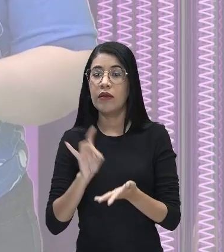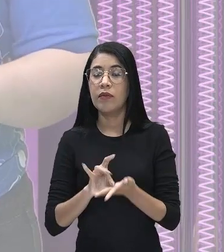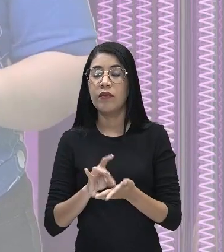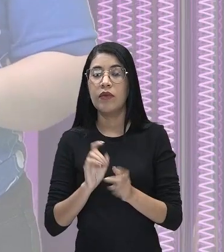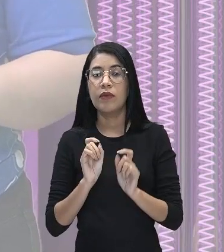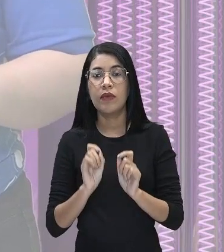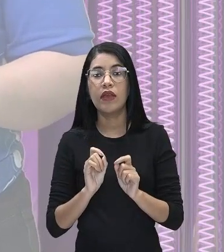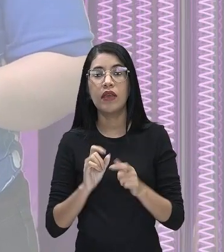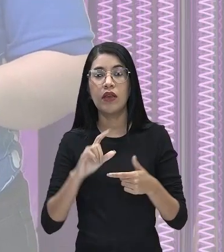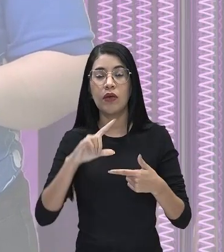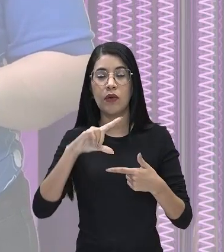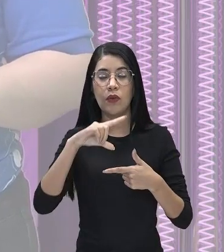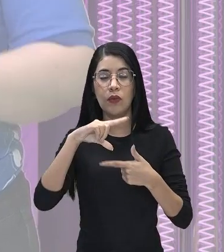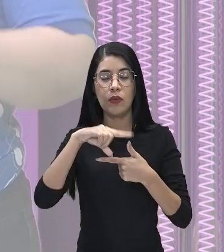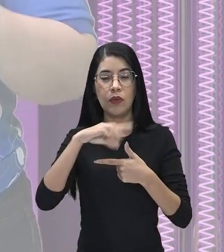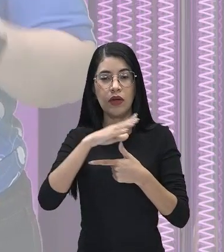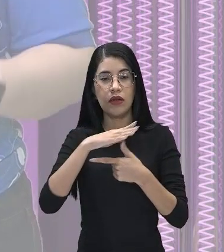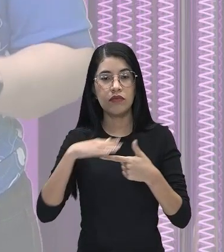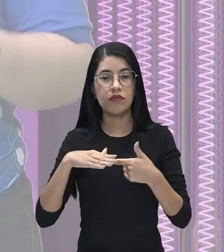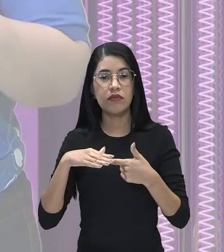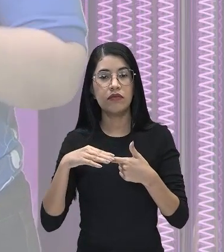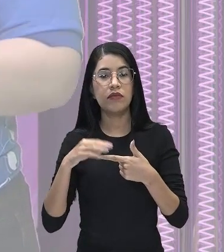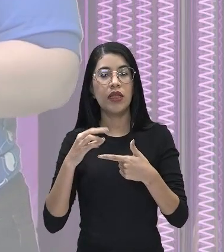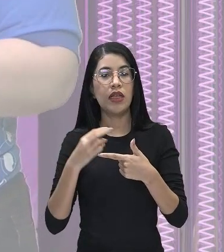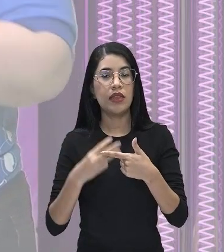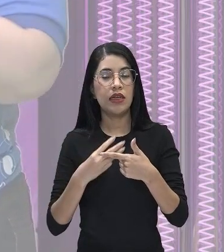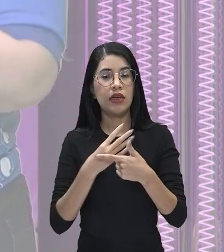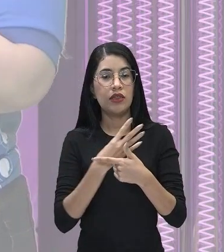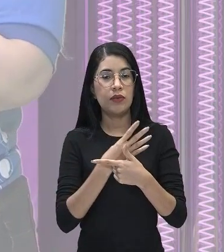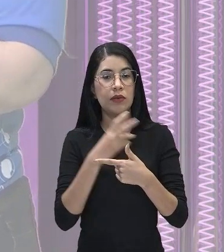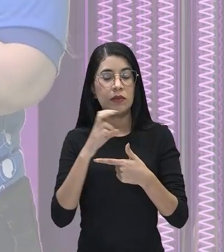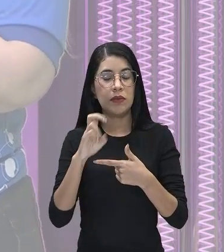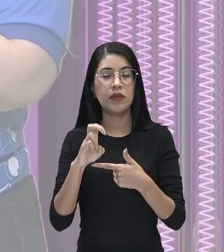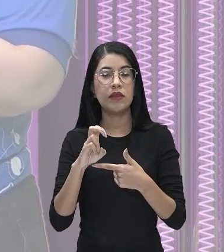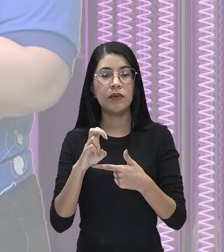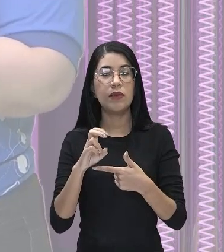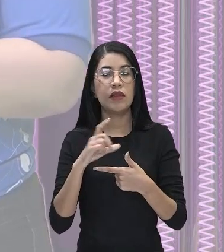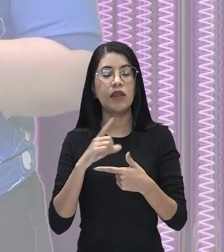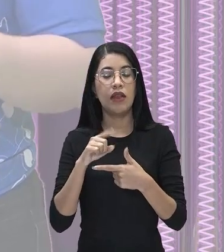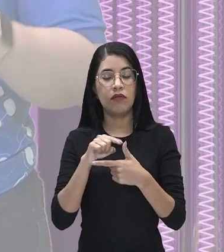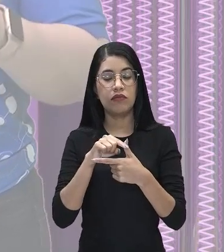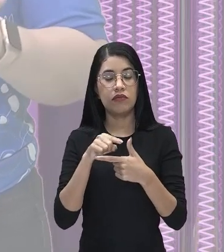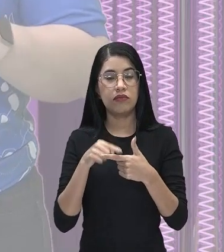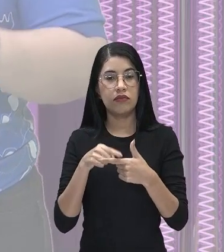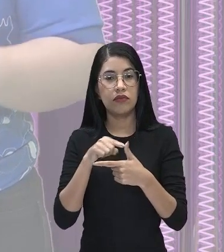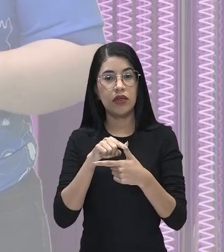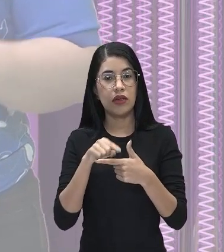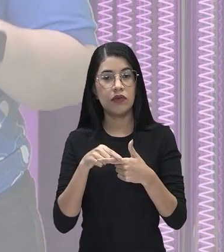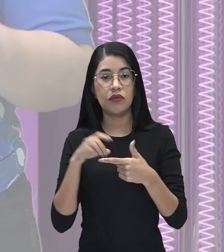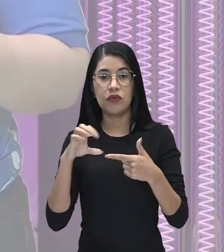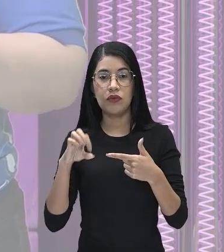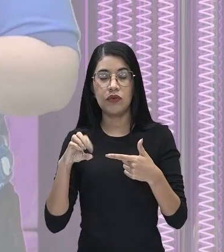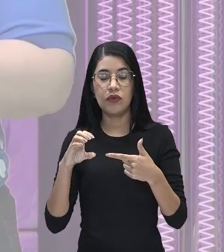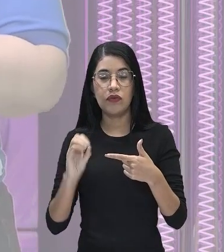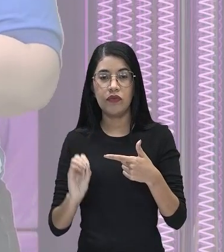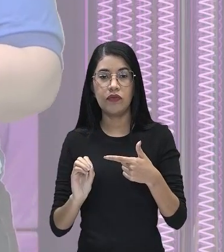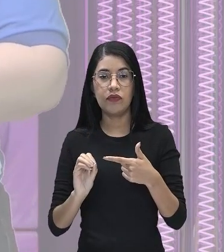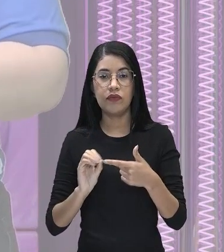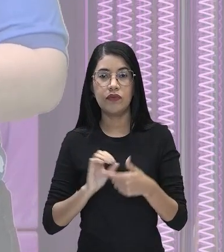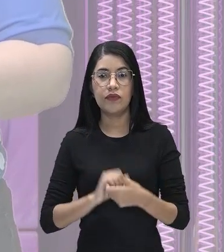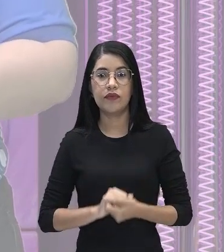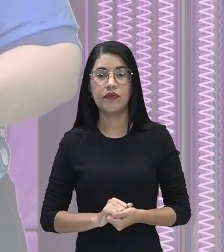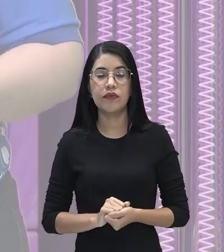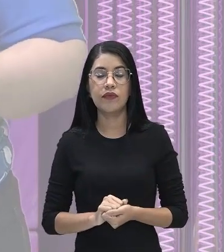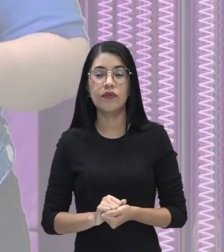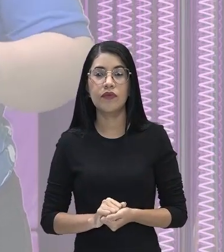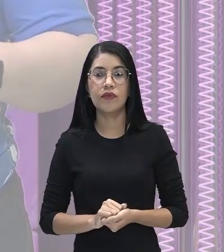triângulo, né, o triângulo 3, 4 e 5, é um triângulo que possui um ângulo reto, né? É um triângulo que é um triângulo